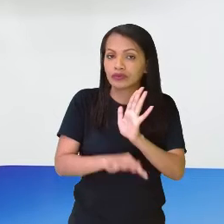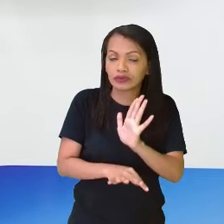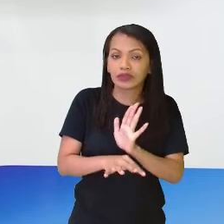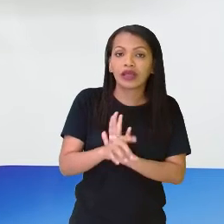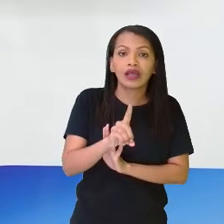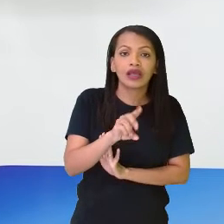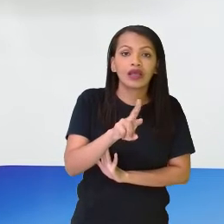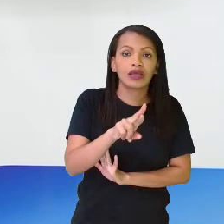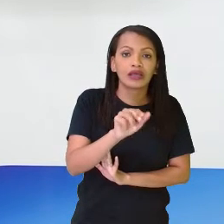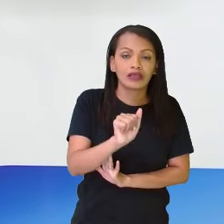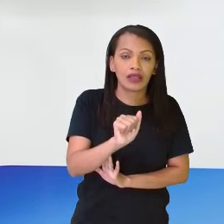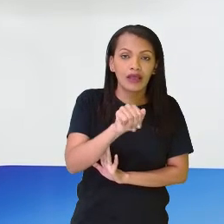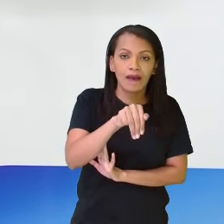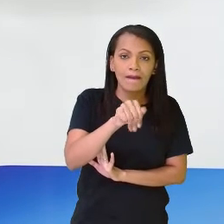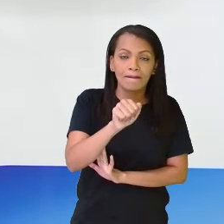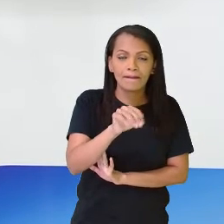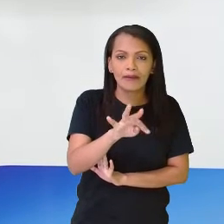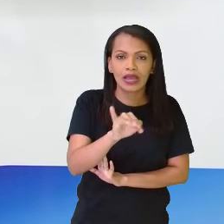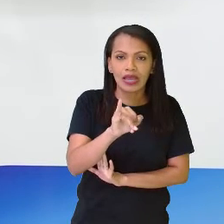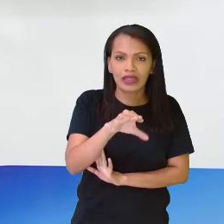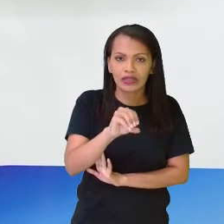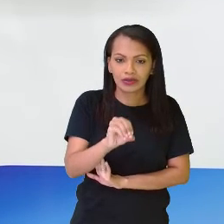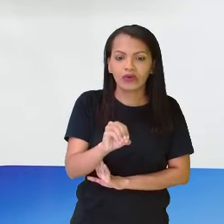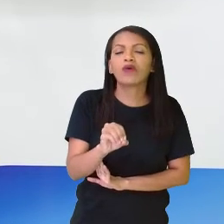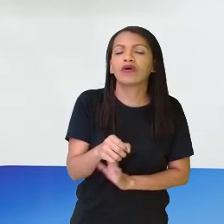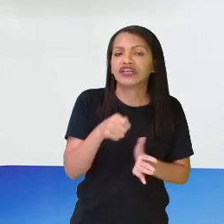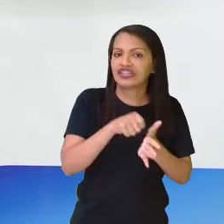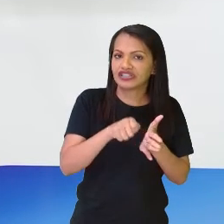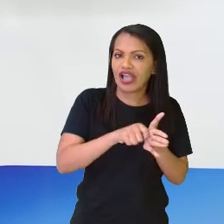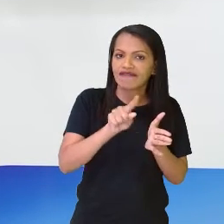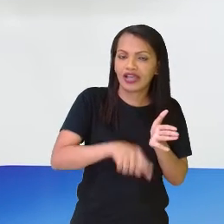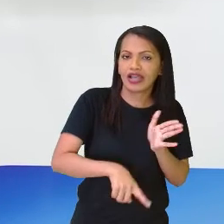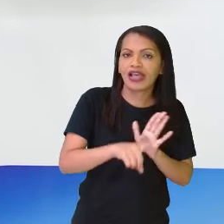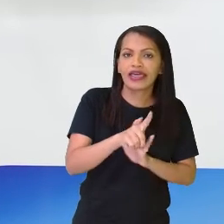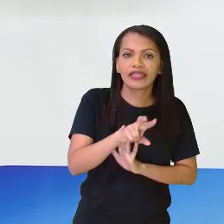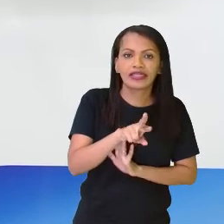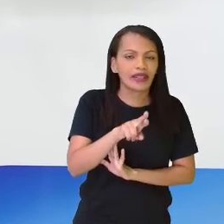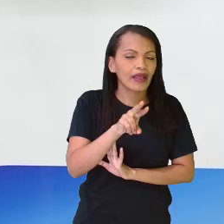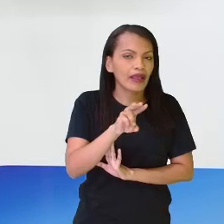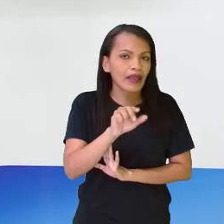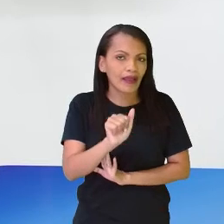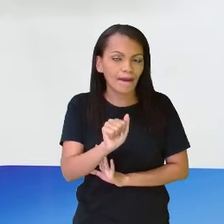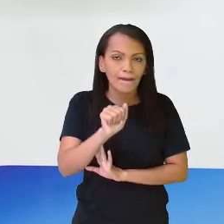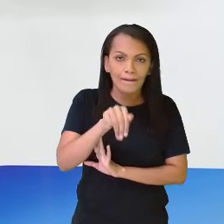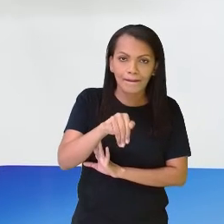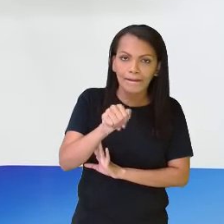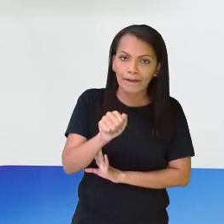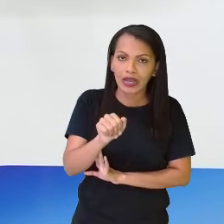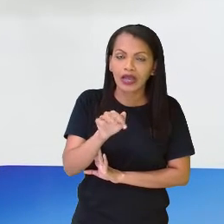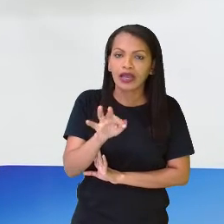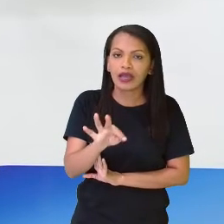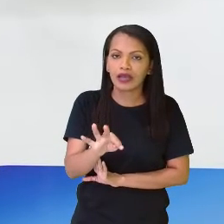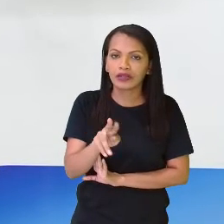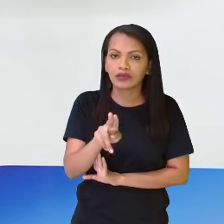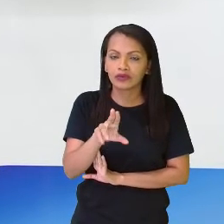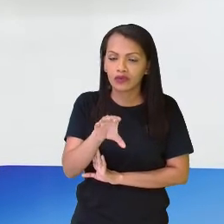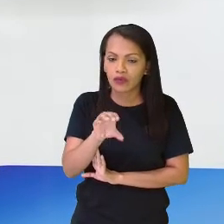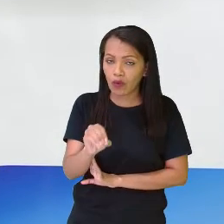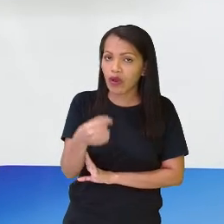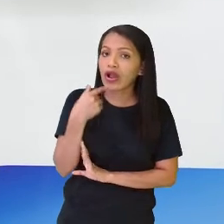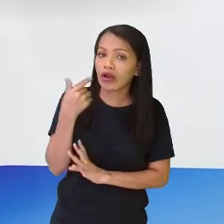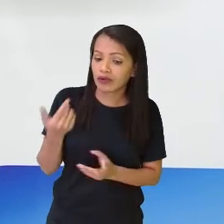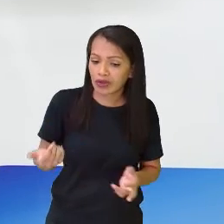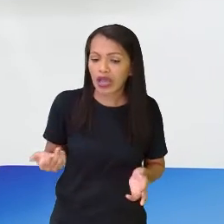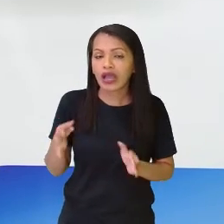chamado de dramaturgo. Lembra disso, tá? Esse texto, ele não foi escrito para ser lido como eu li agora,